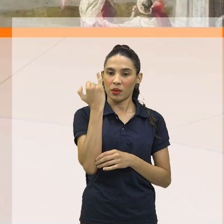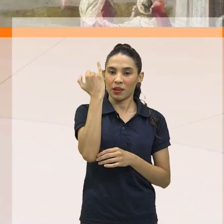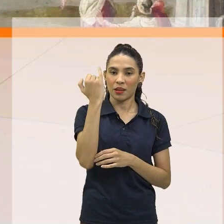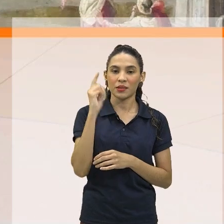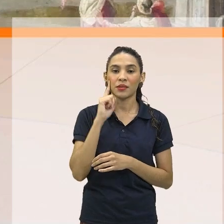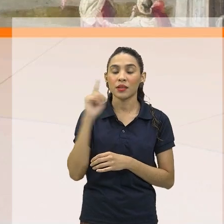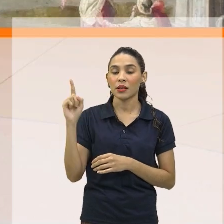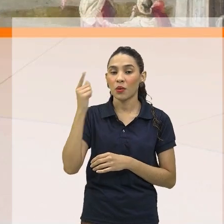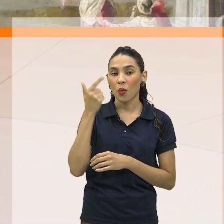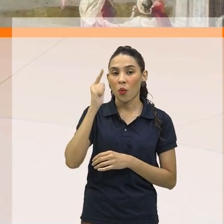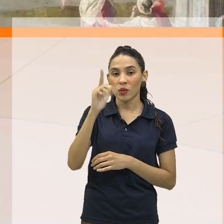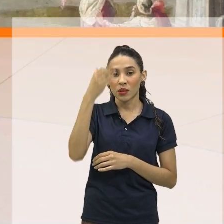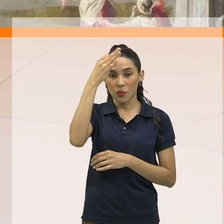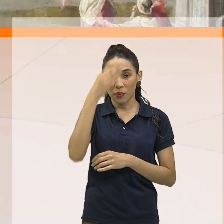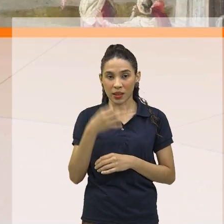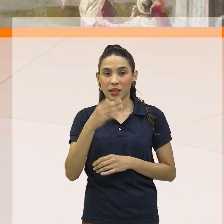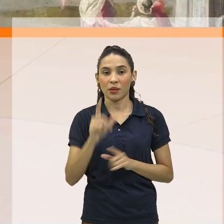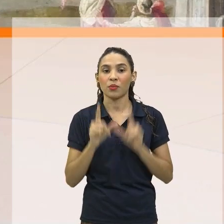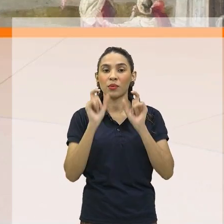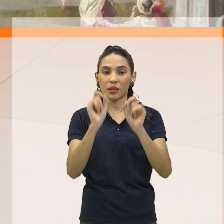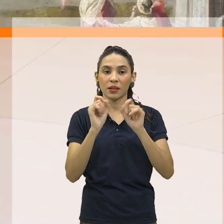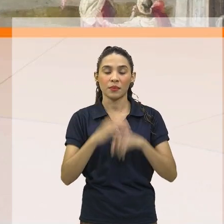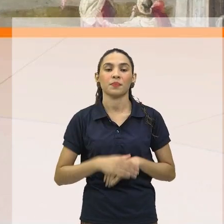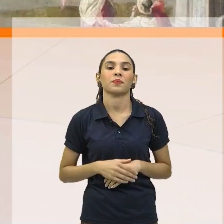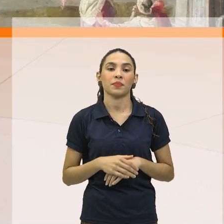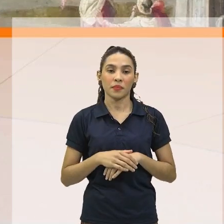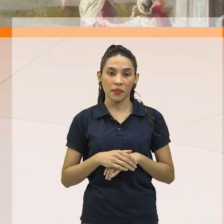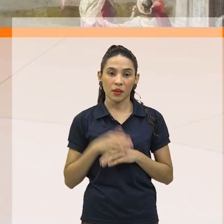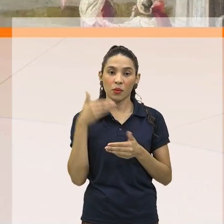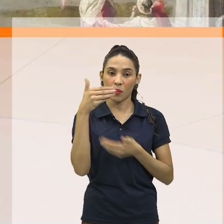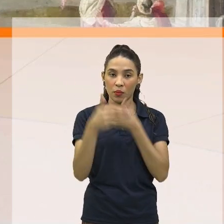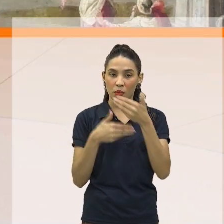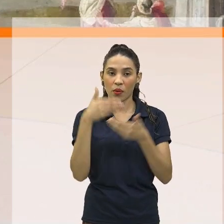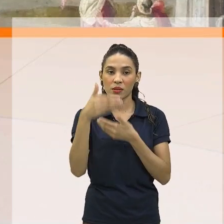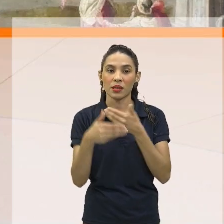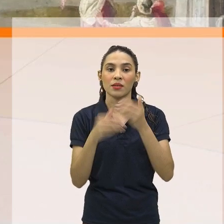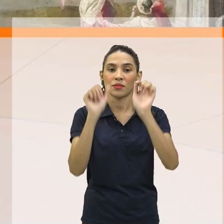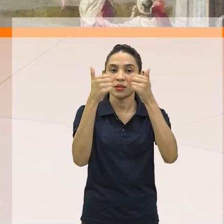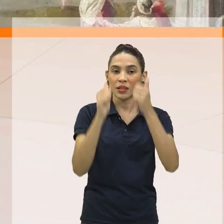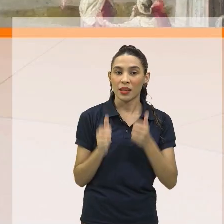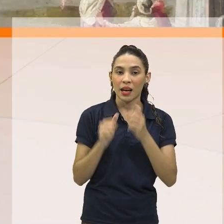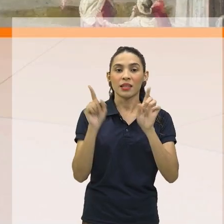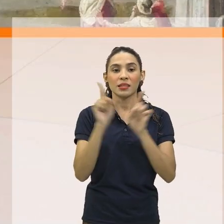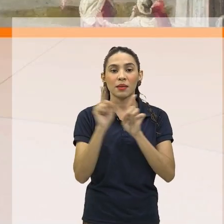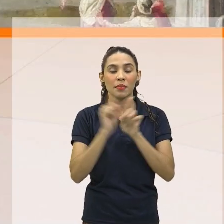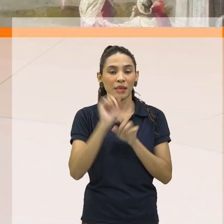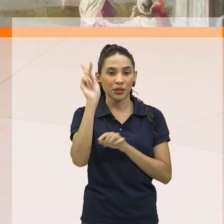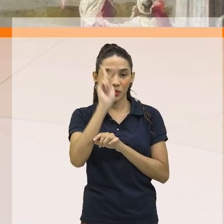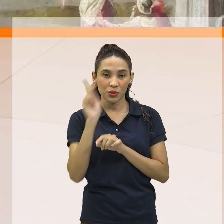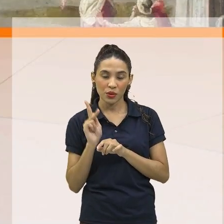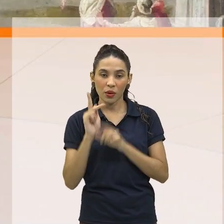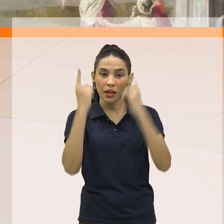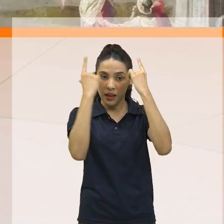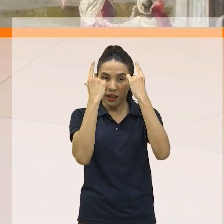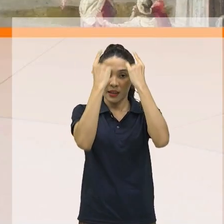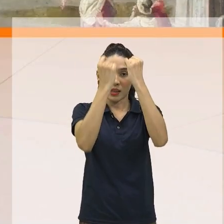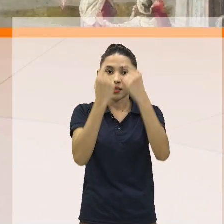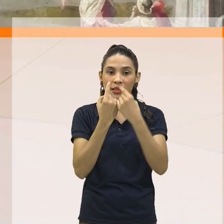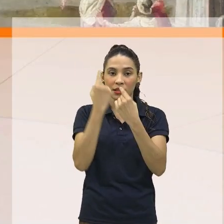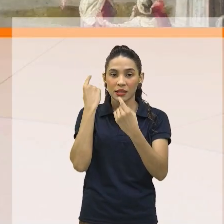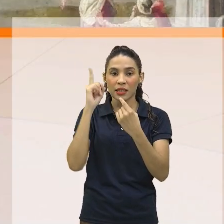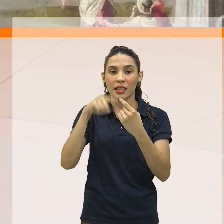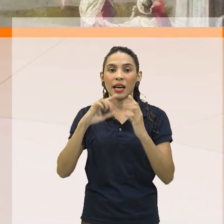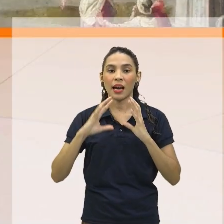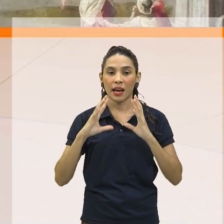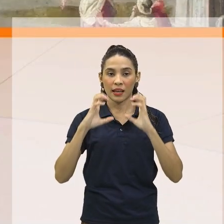para compreendermos o processo de construção e da história da Grécia Antiga, que é a Guerra de